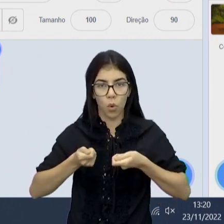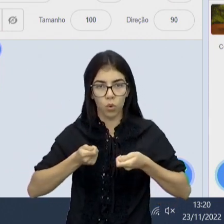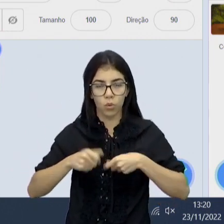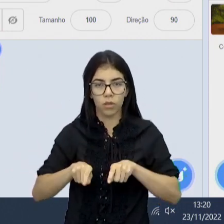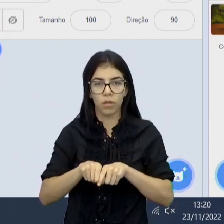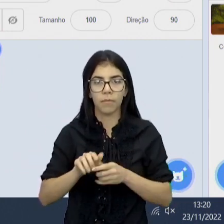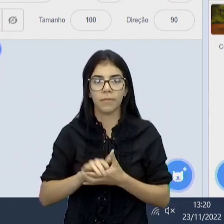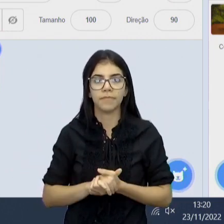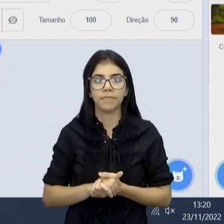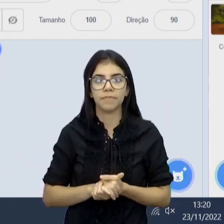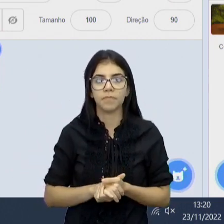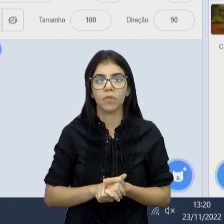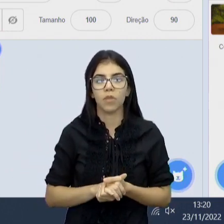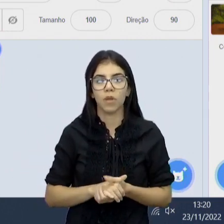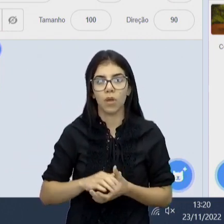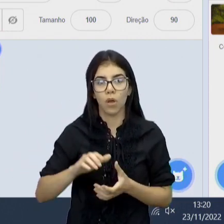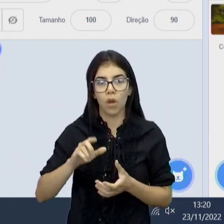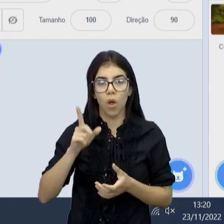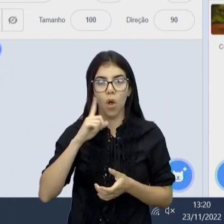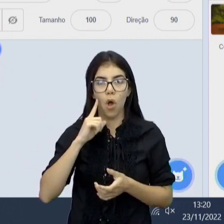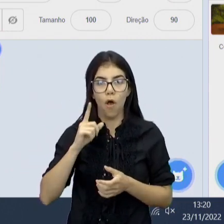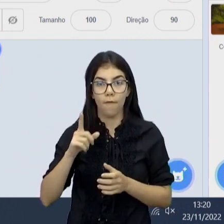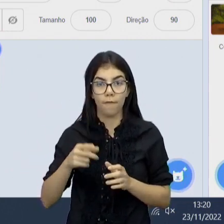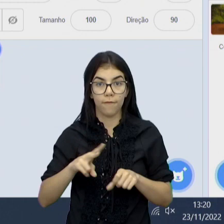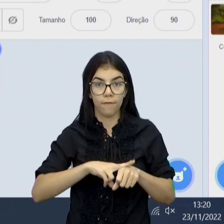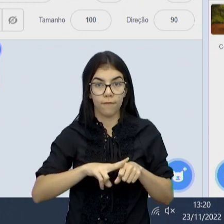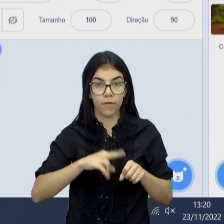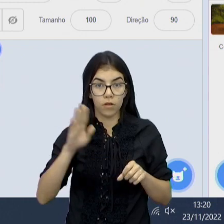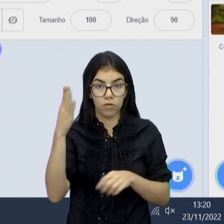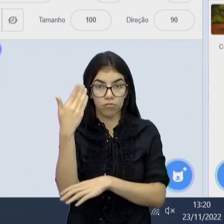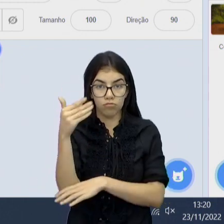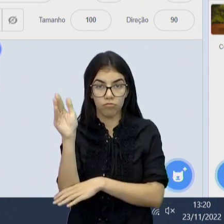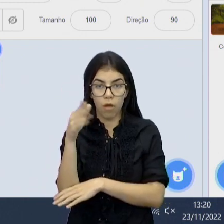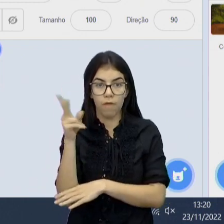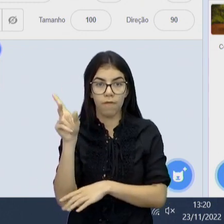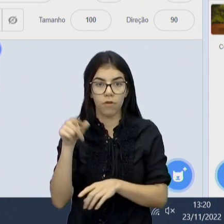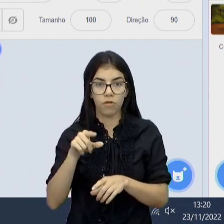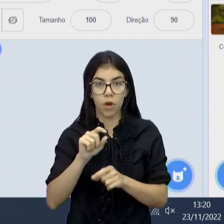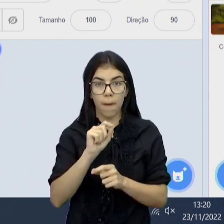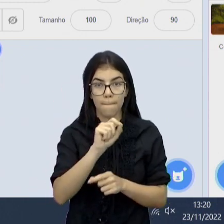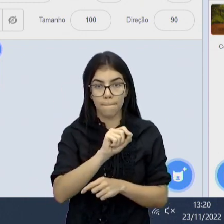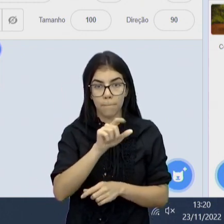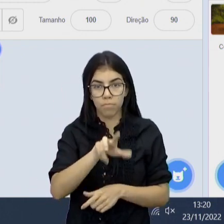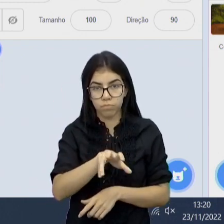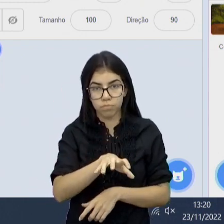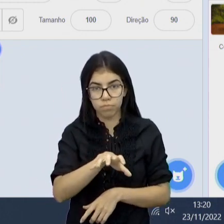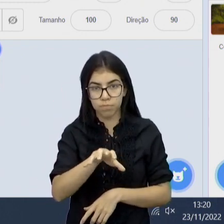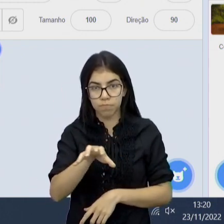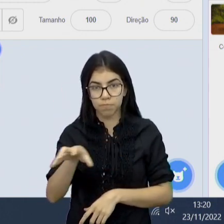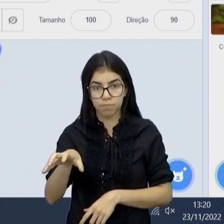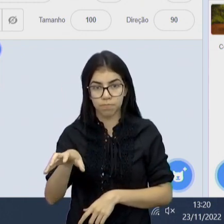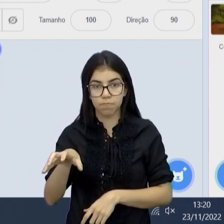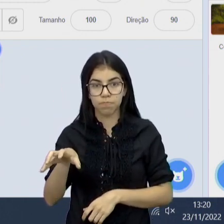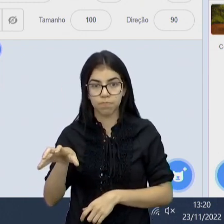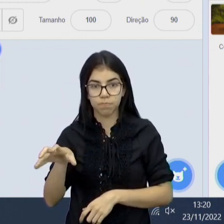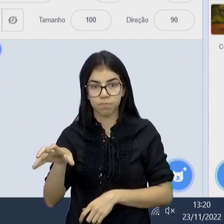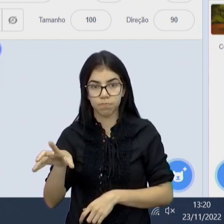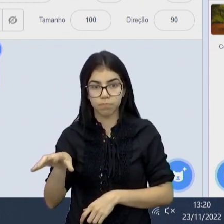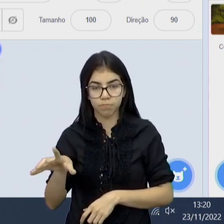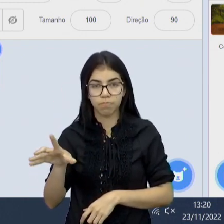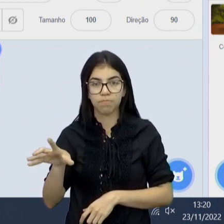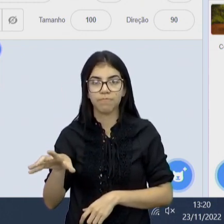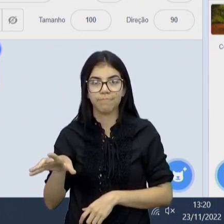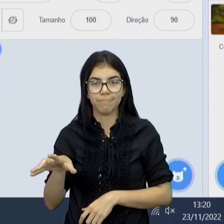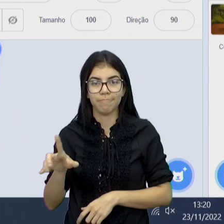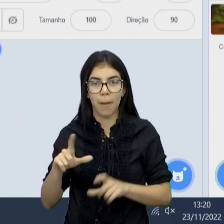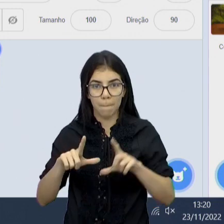procura aí aquele quando tocar na bandeirinha verde, inicia, arrasta ele para a parte de códigos. Vê que eu já deixei grande aí para você. Já ó. tá legal.